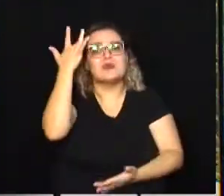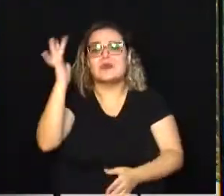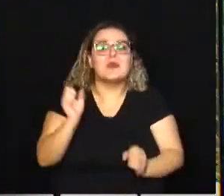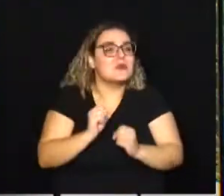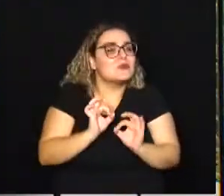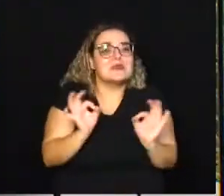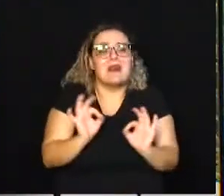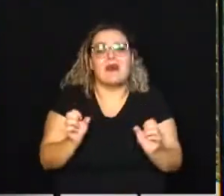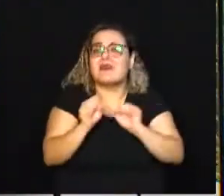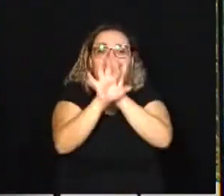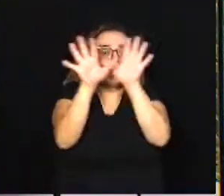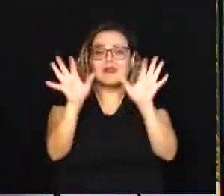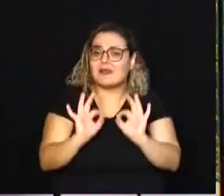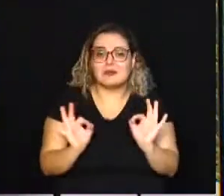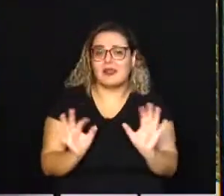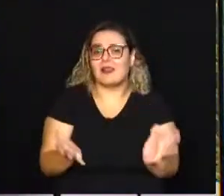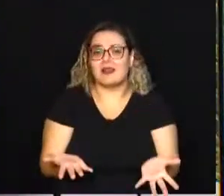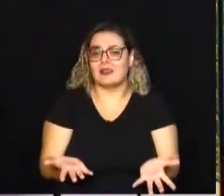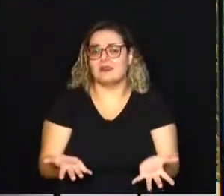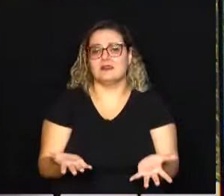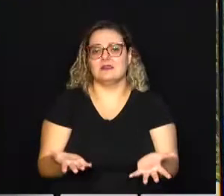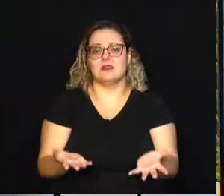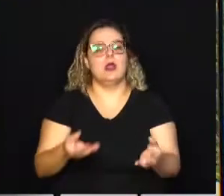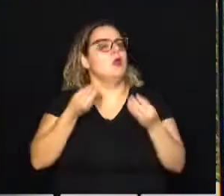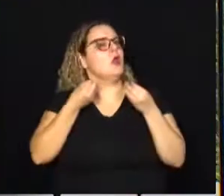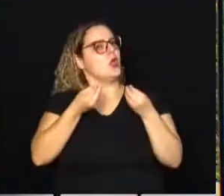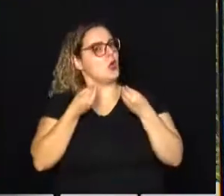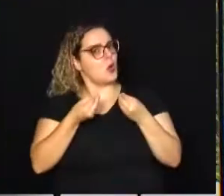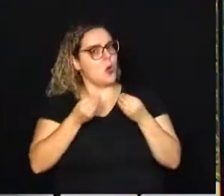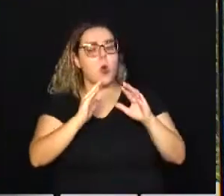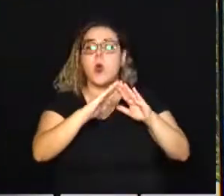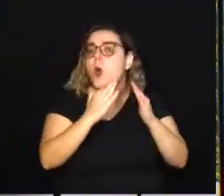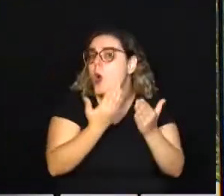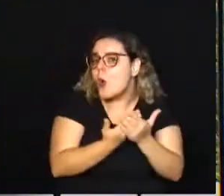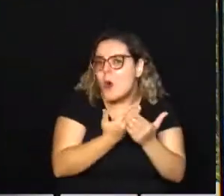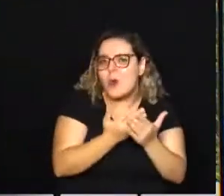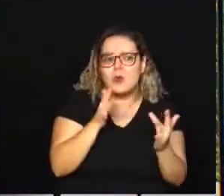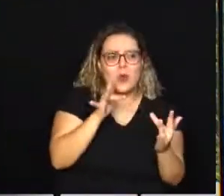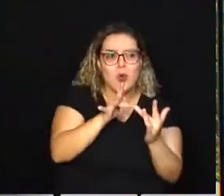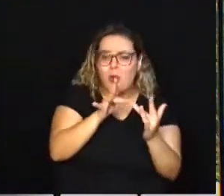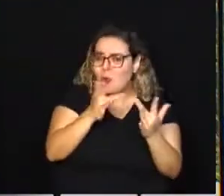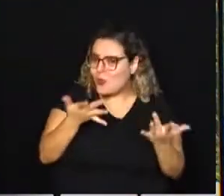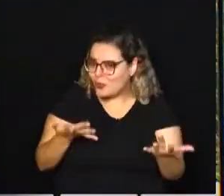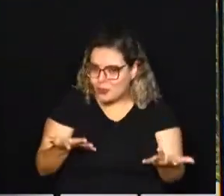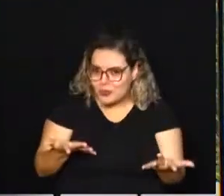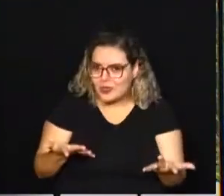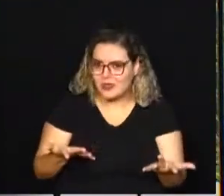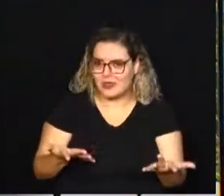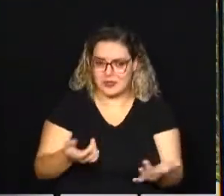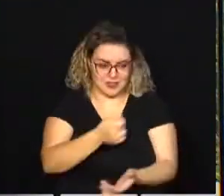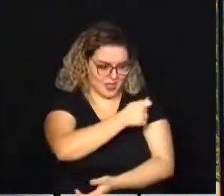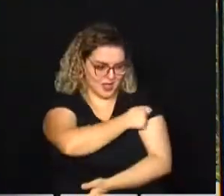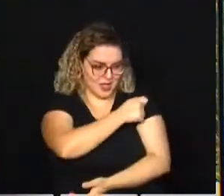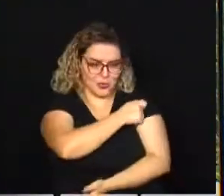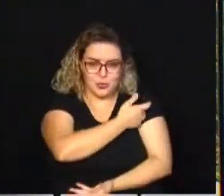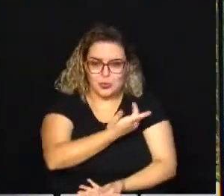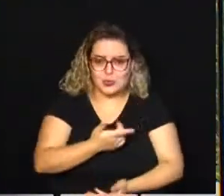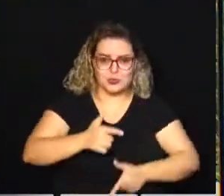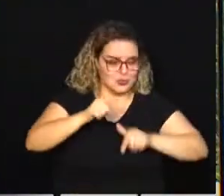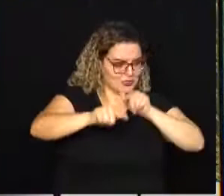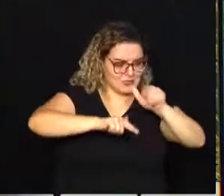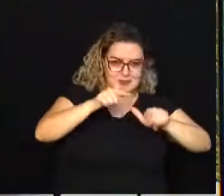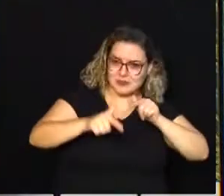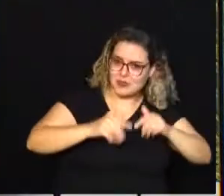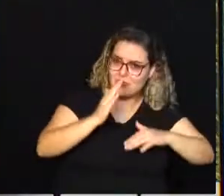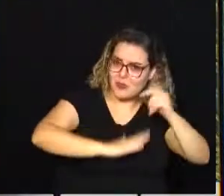E aí, colocar a comunidade escolar em contato, colocar alunos, colocar os